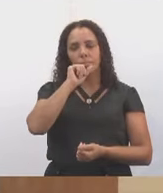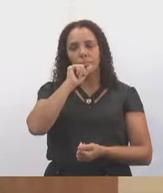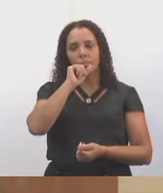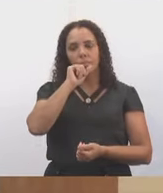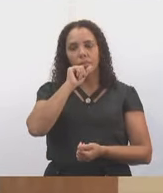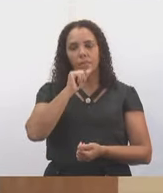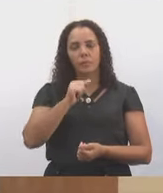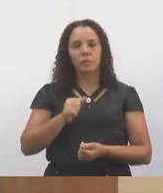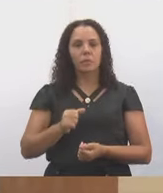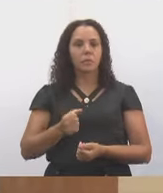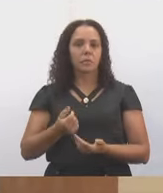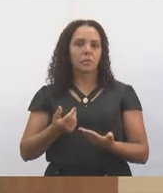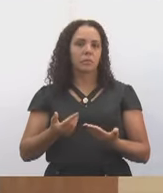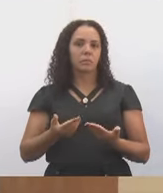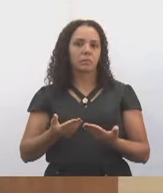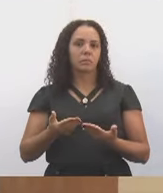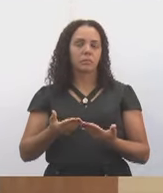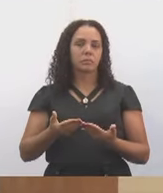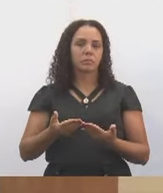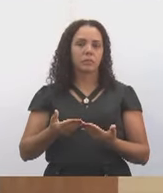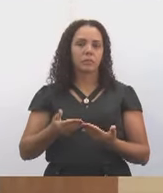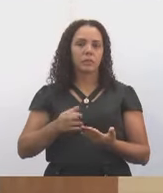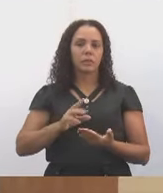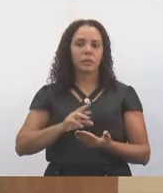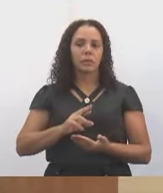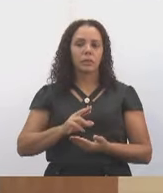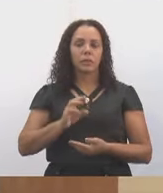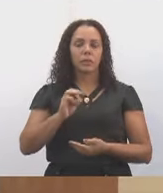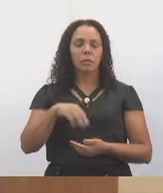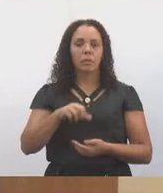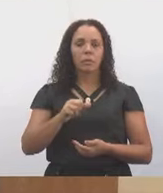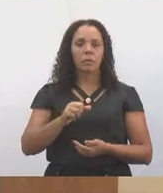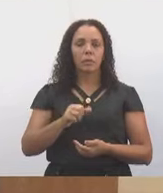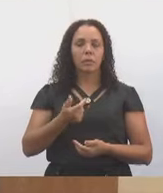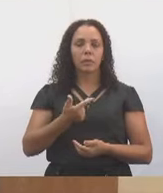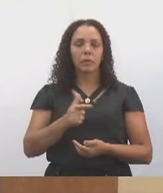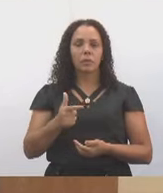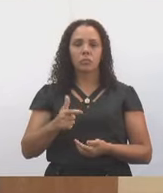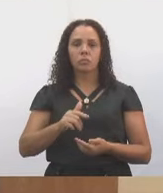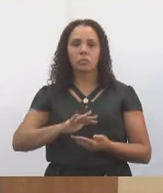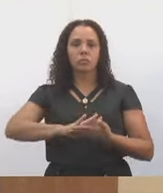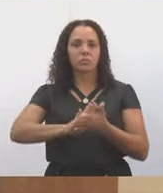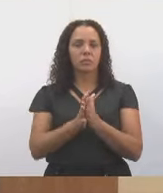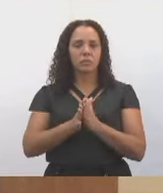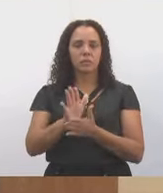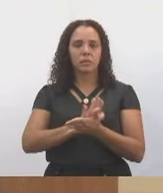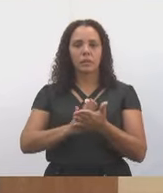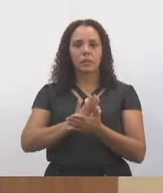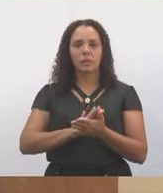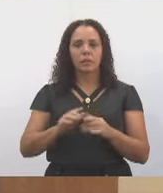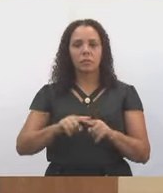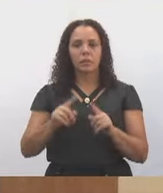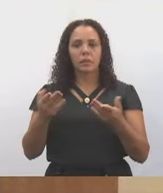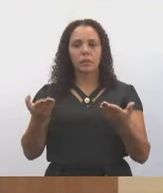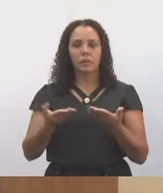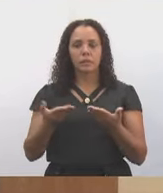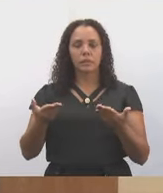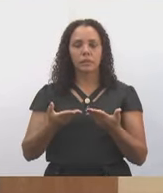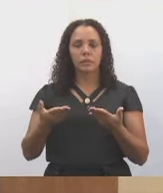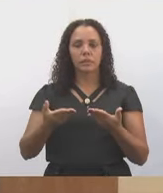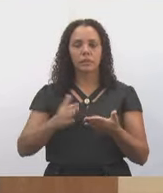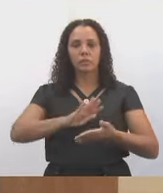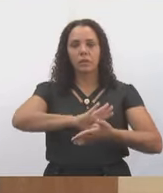discriminação nenhuma na época de mamãe era mãe e o pai não tinha discriminação nenhuma mas agora